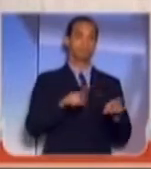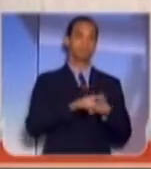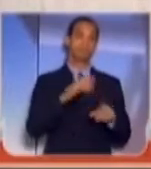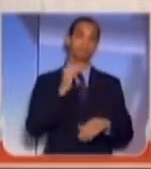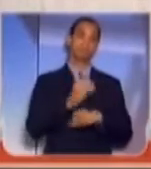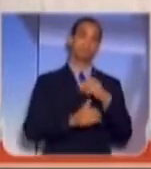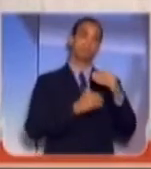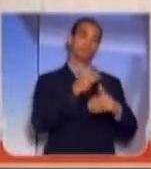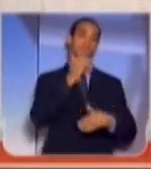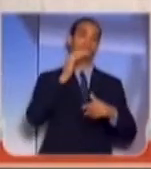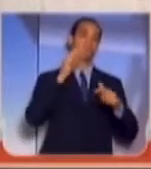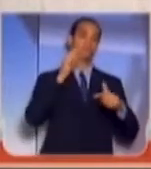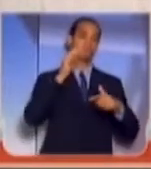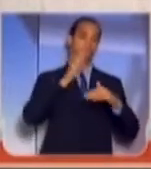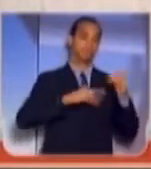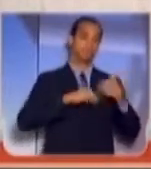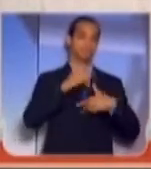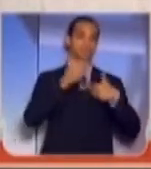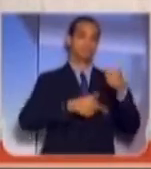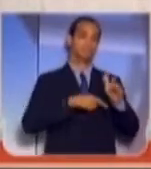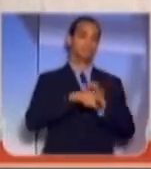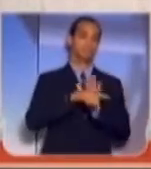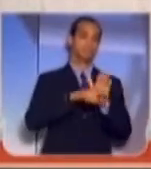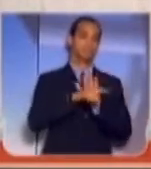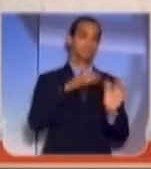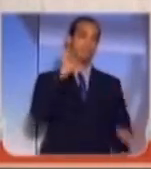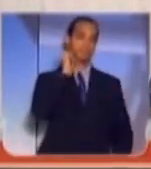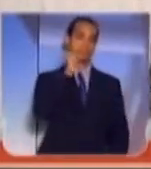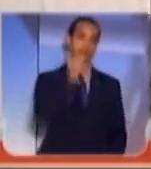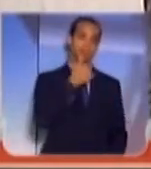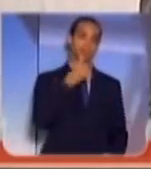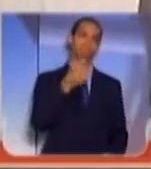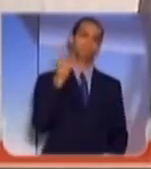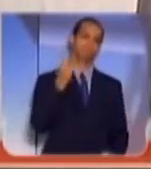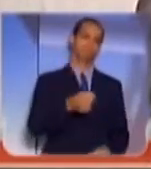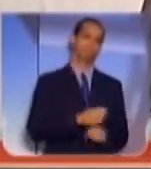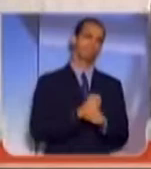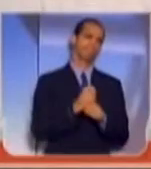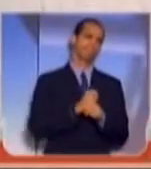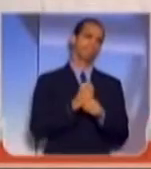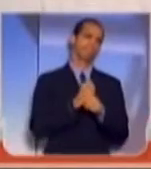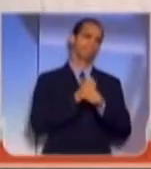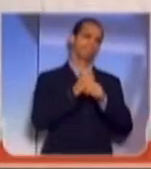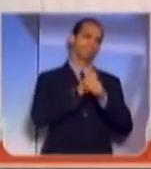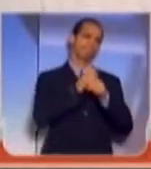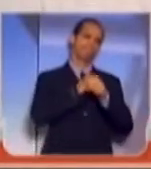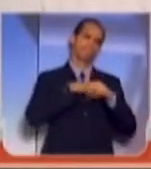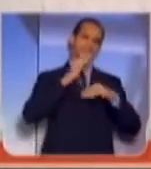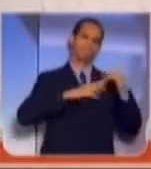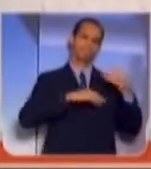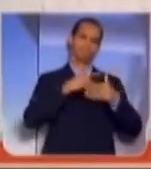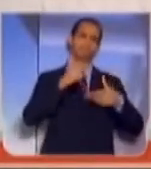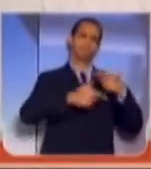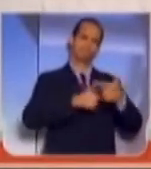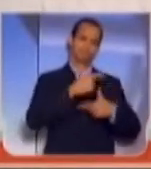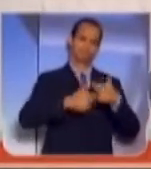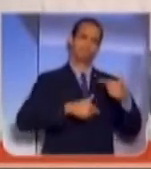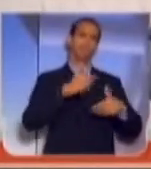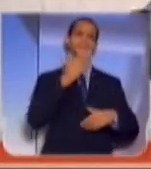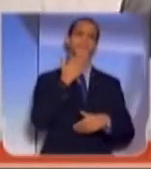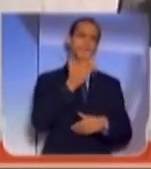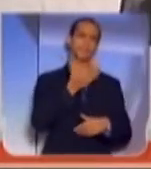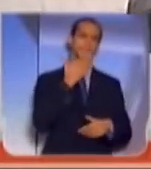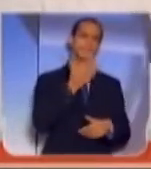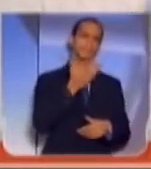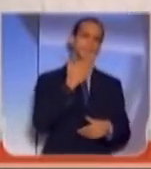de vista da carreira os pesquisadores científicos que há muito tempo estão mobilizados e fazendo essa